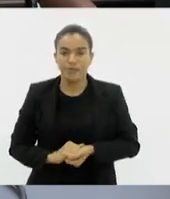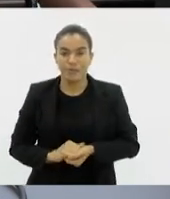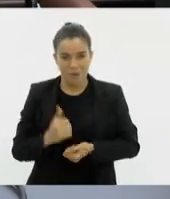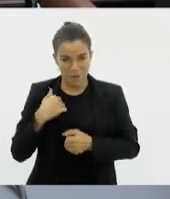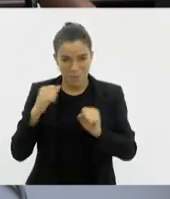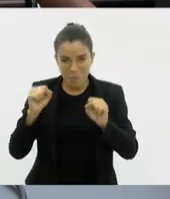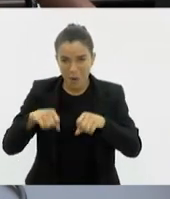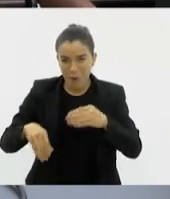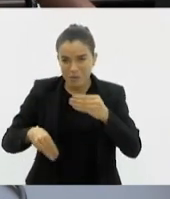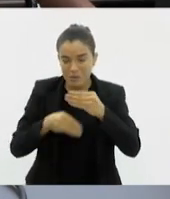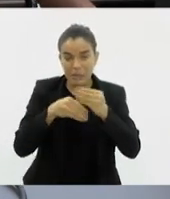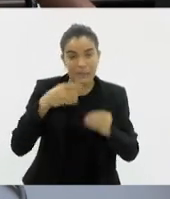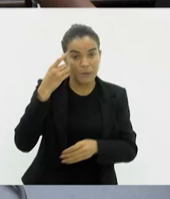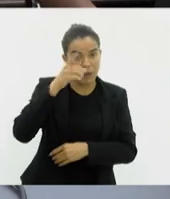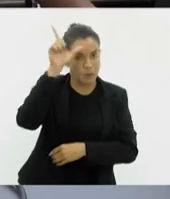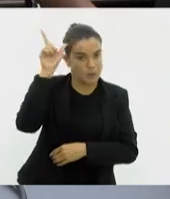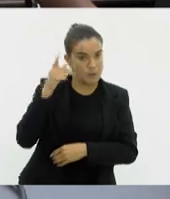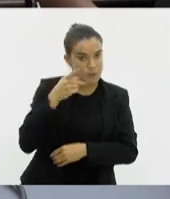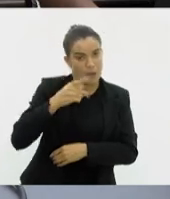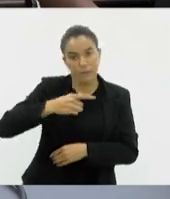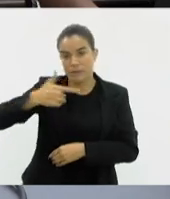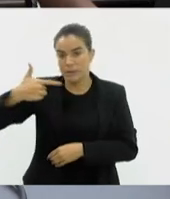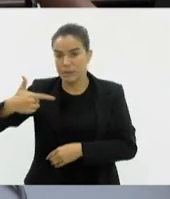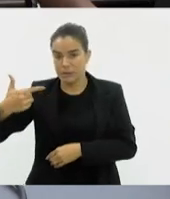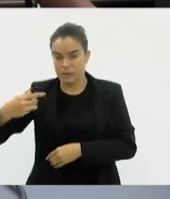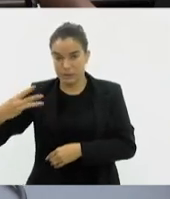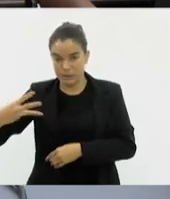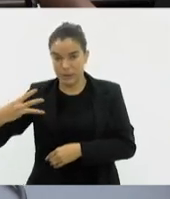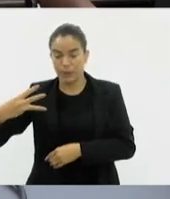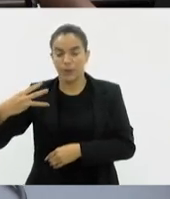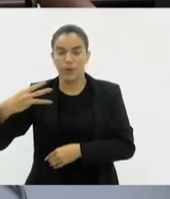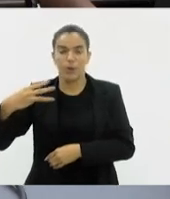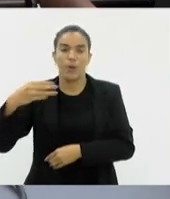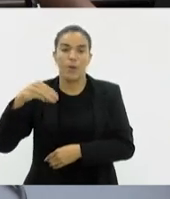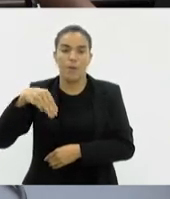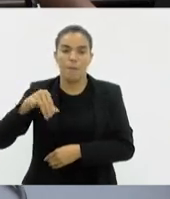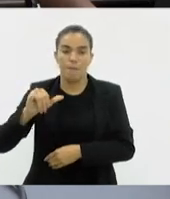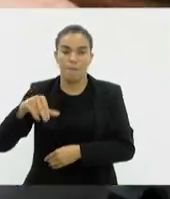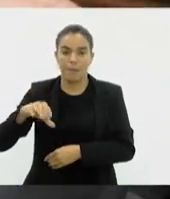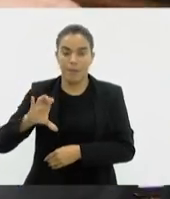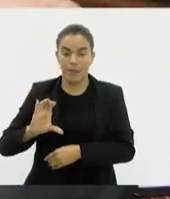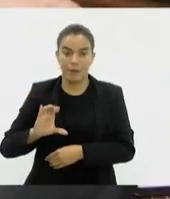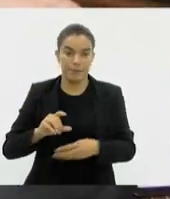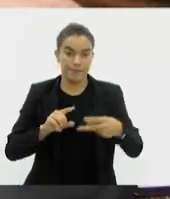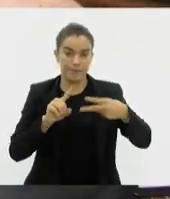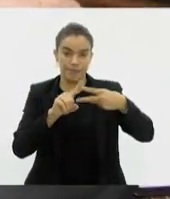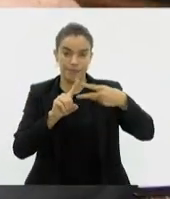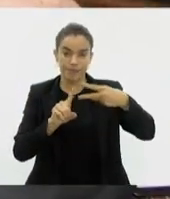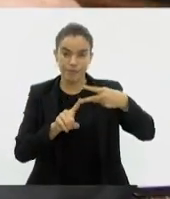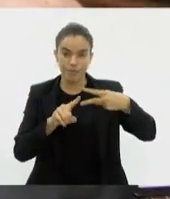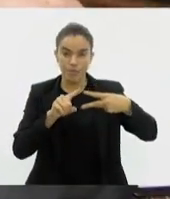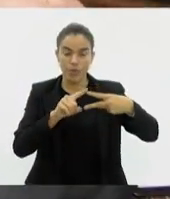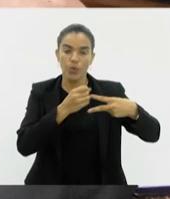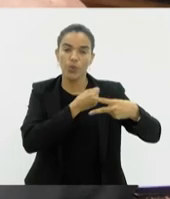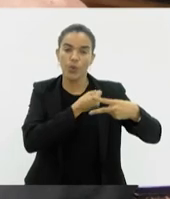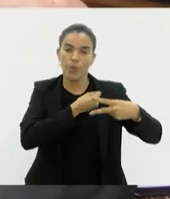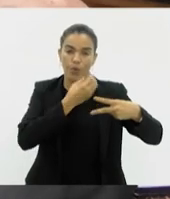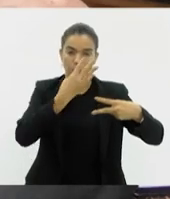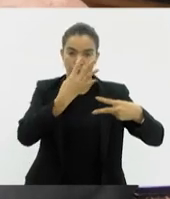reforço aqui. Passa para o deputado Luiz Paulo, depois Vossa Excelência. Tá bom. Presidente, eu tenho duas questões. No